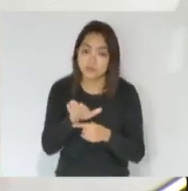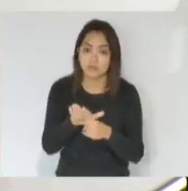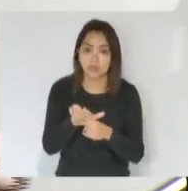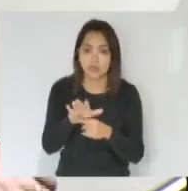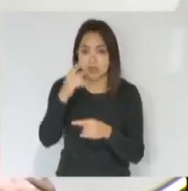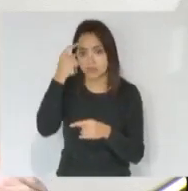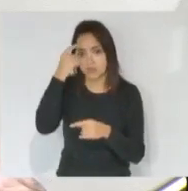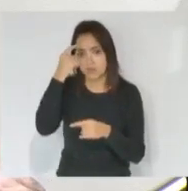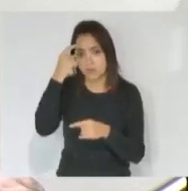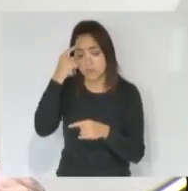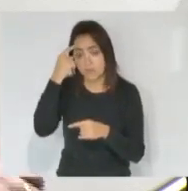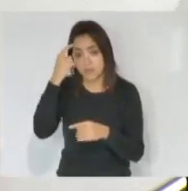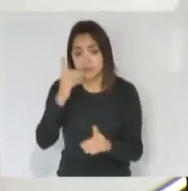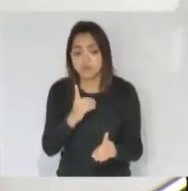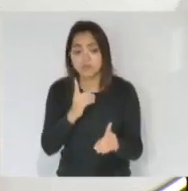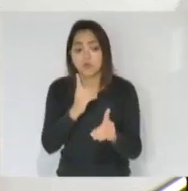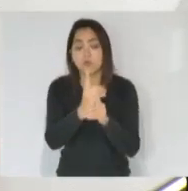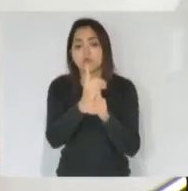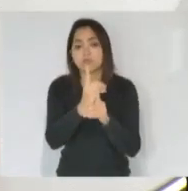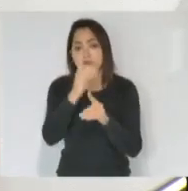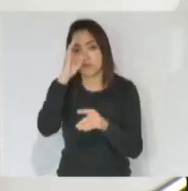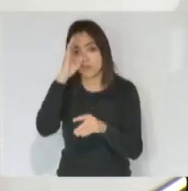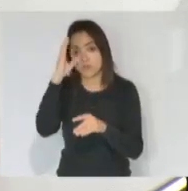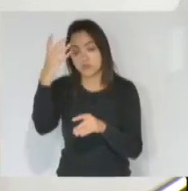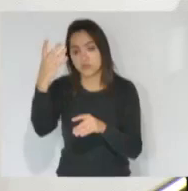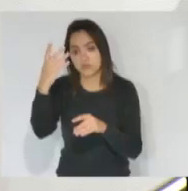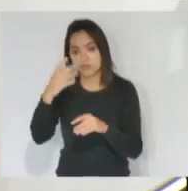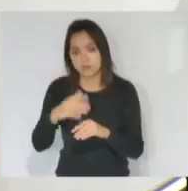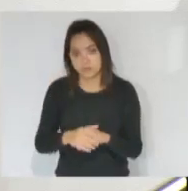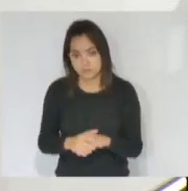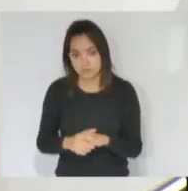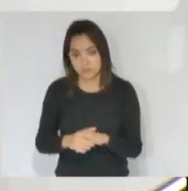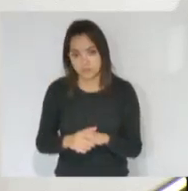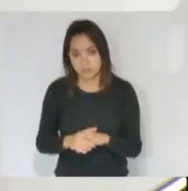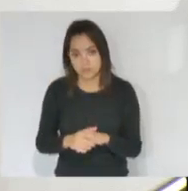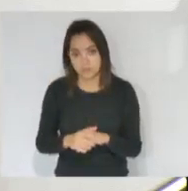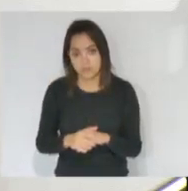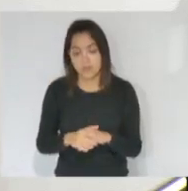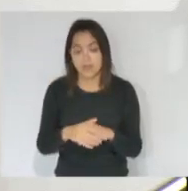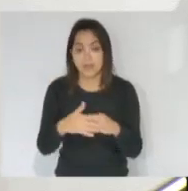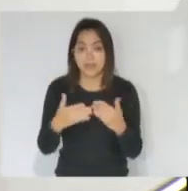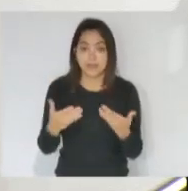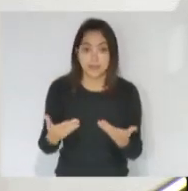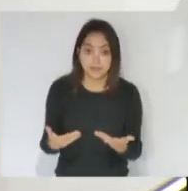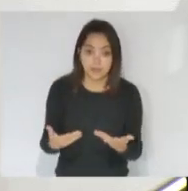que encontrar uma solução para este impasse que...